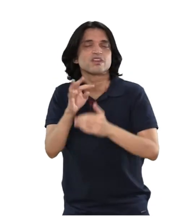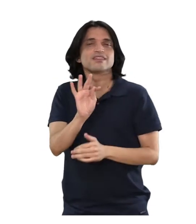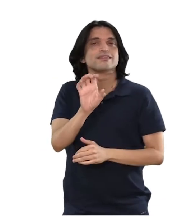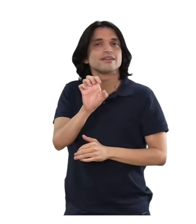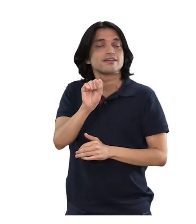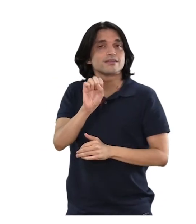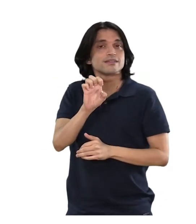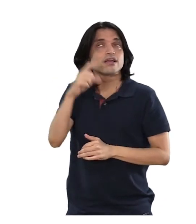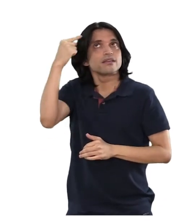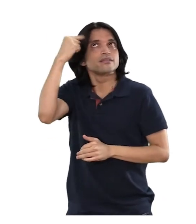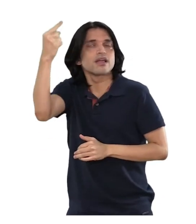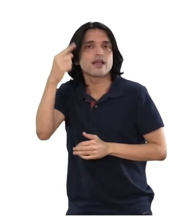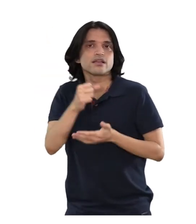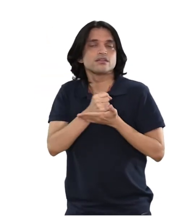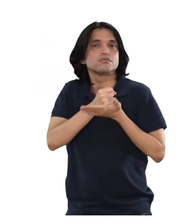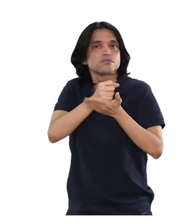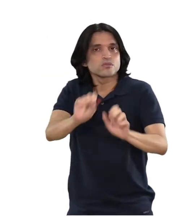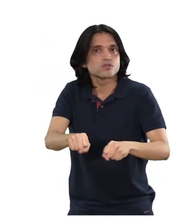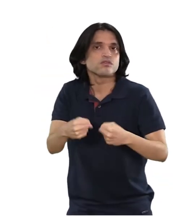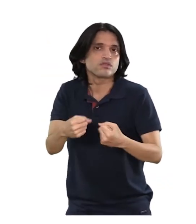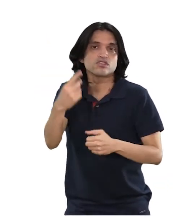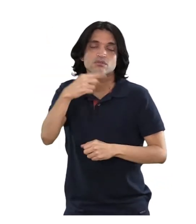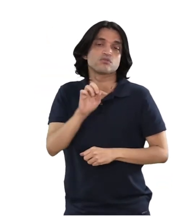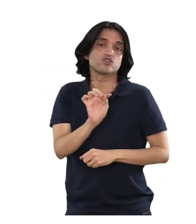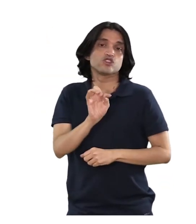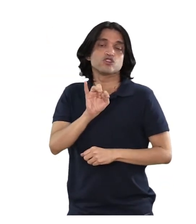texto. Título é o nome do seu texto.